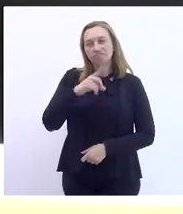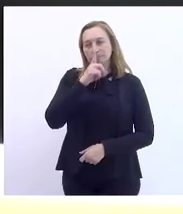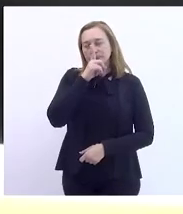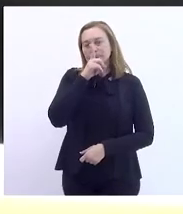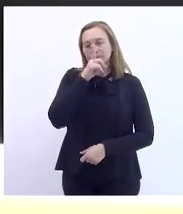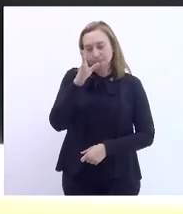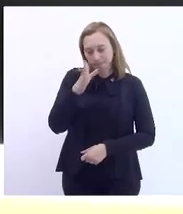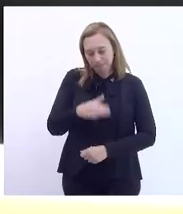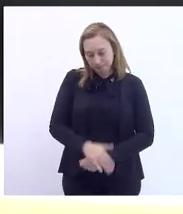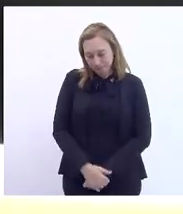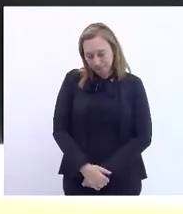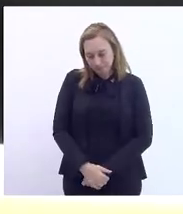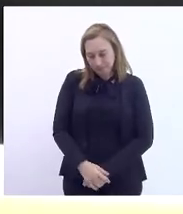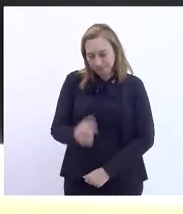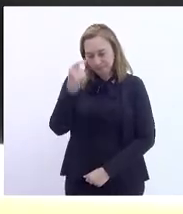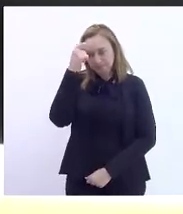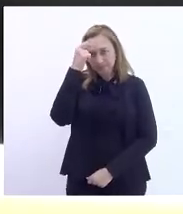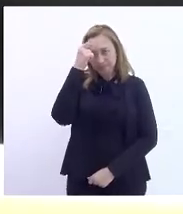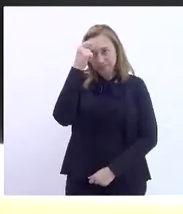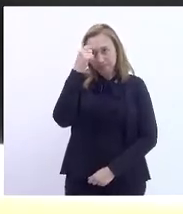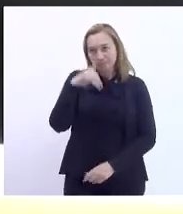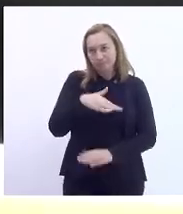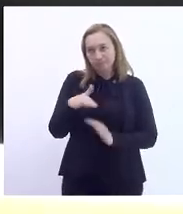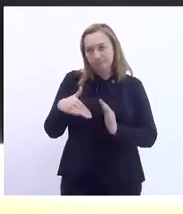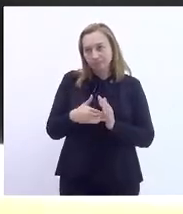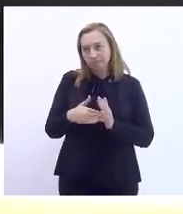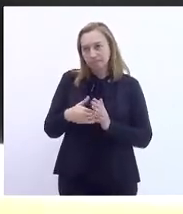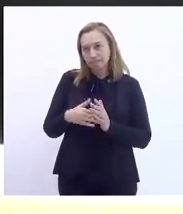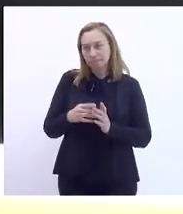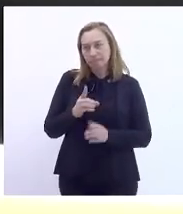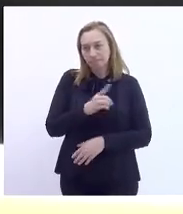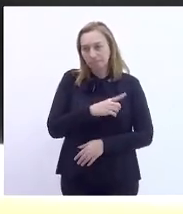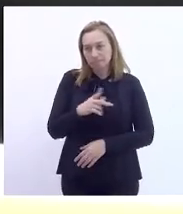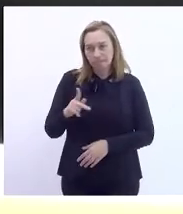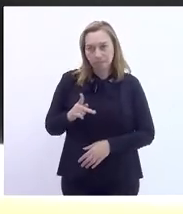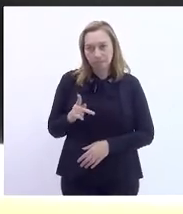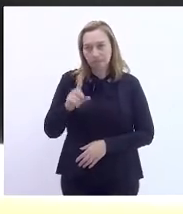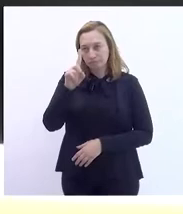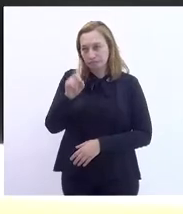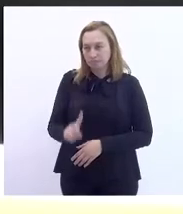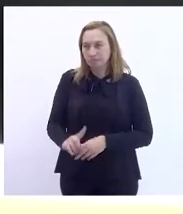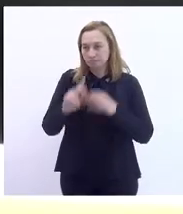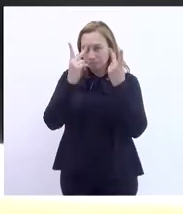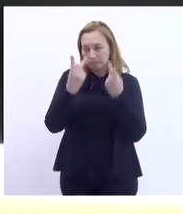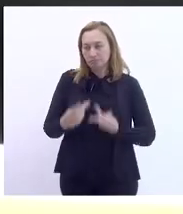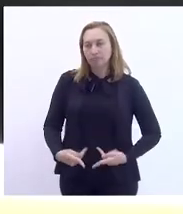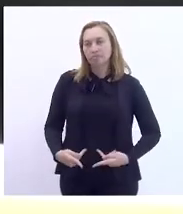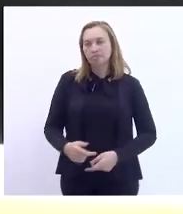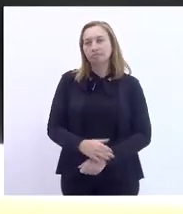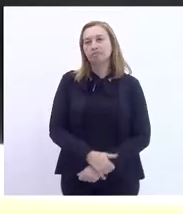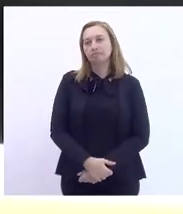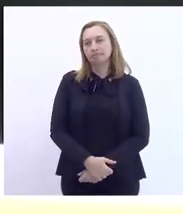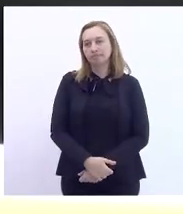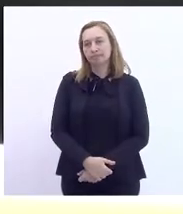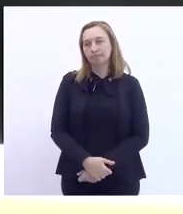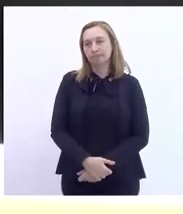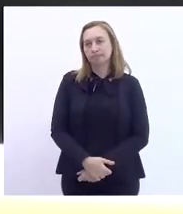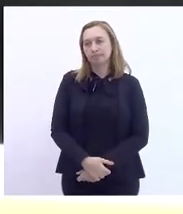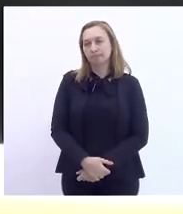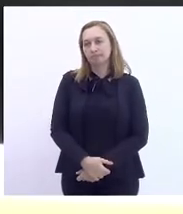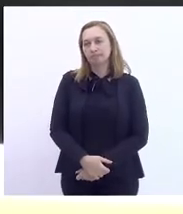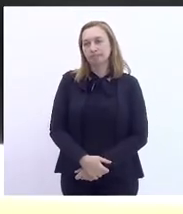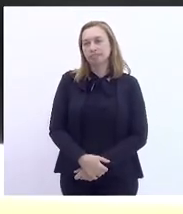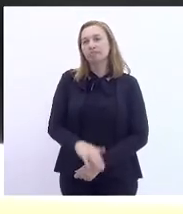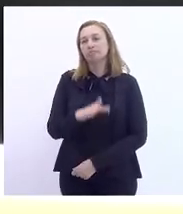silêncio em memória de todos os Defensores e defensoras de direitos humanos que tombam